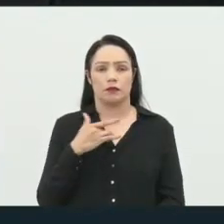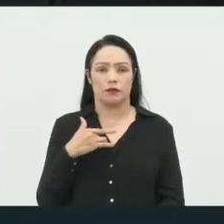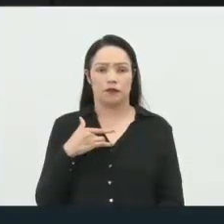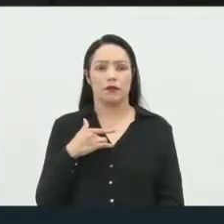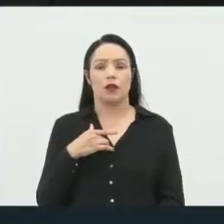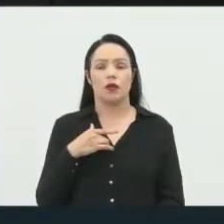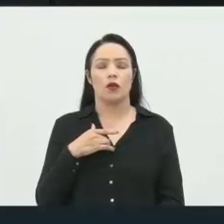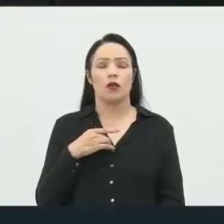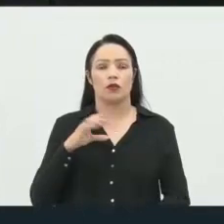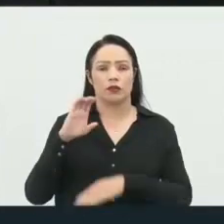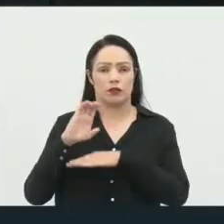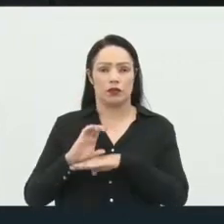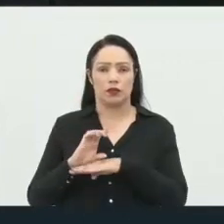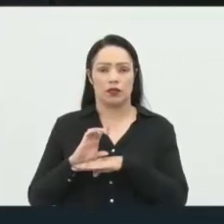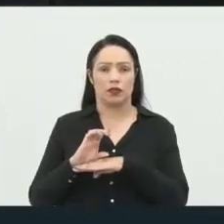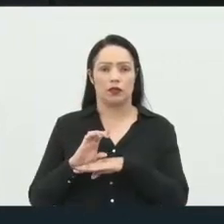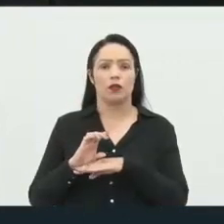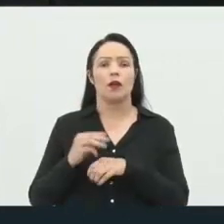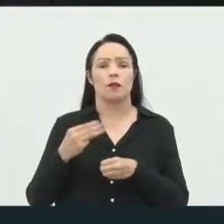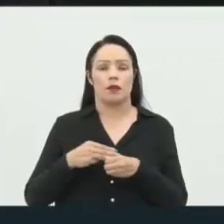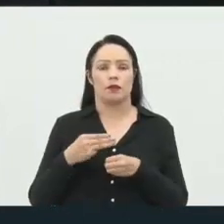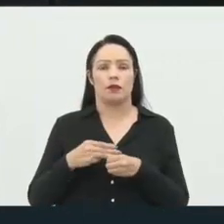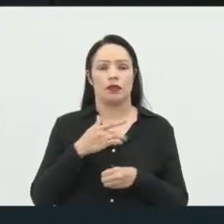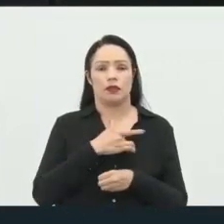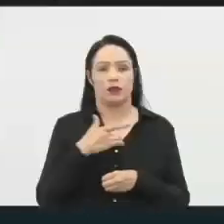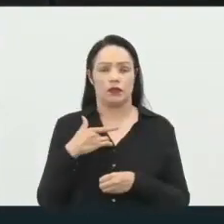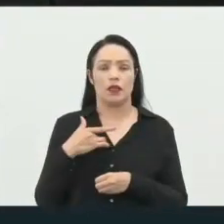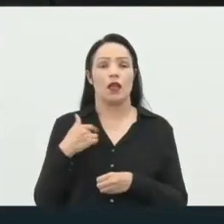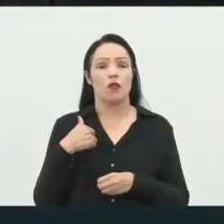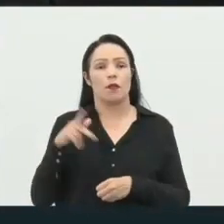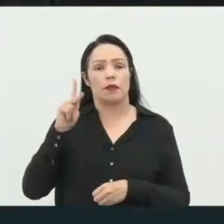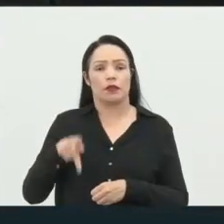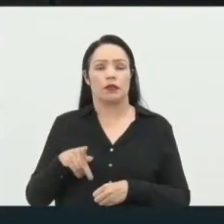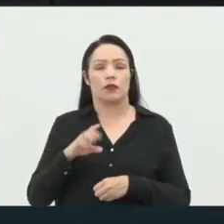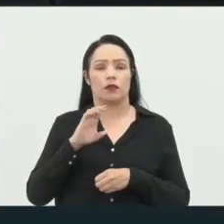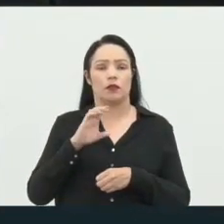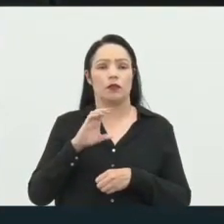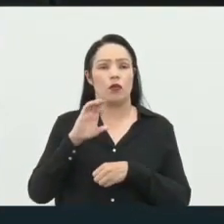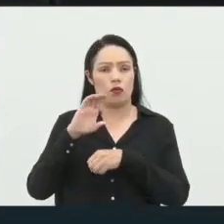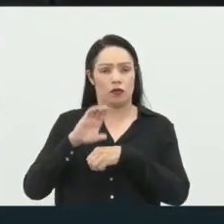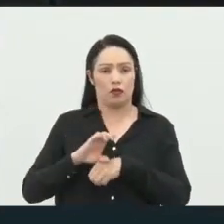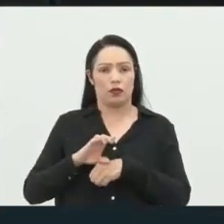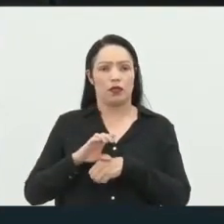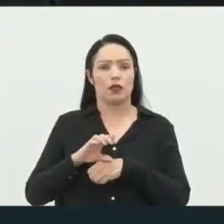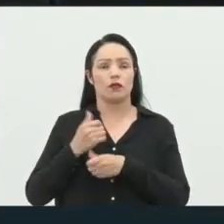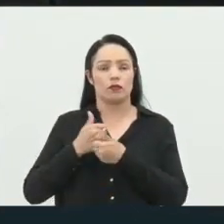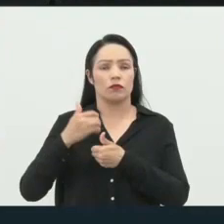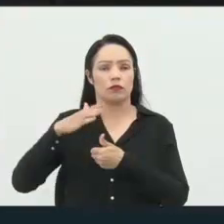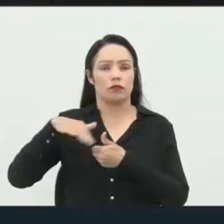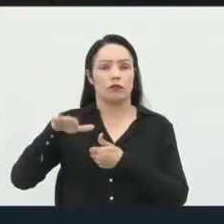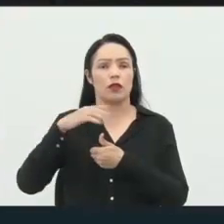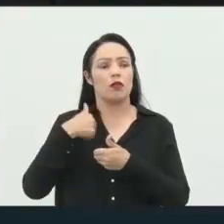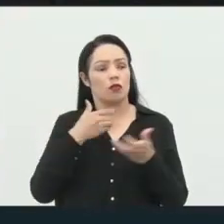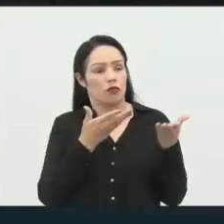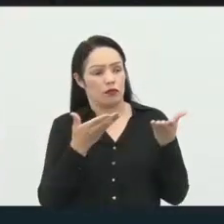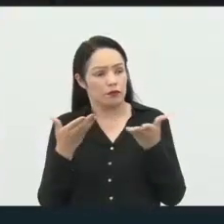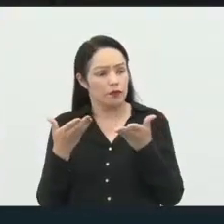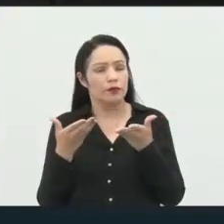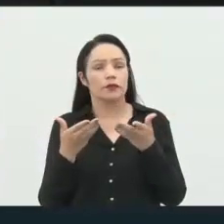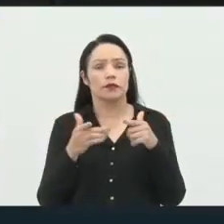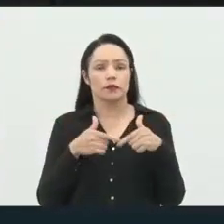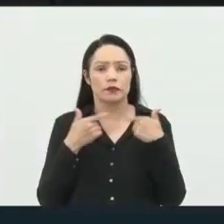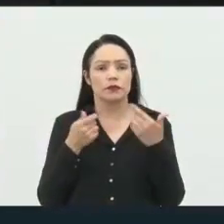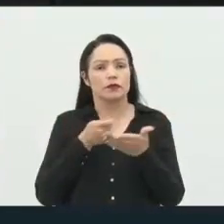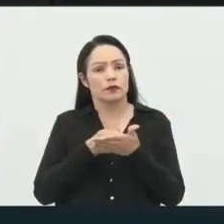de Brito muita das vezes eu como presidente do Conselho Regional de Saúde fiz o convite a ela para ela entrar na luta desses profissionais